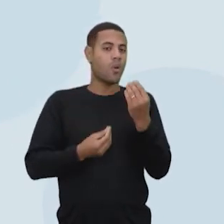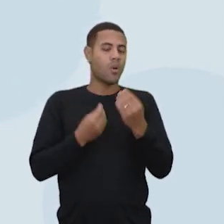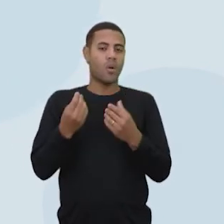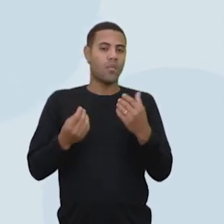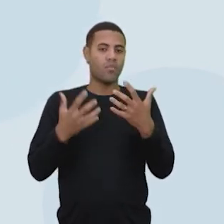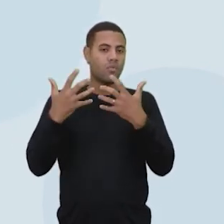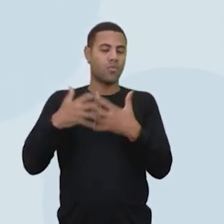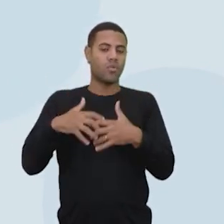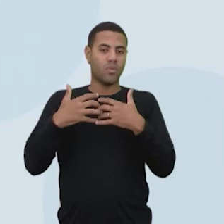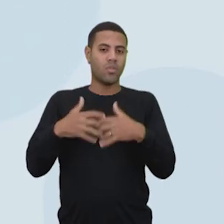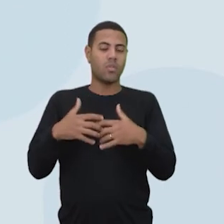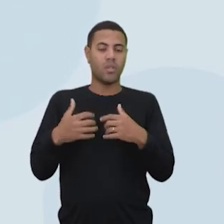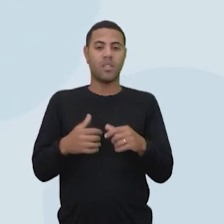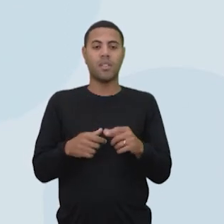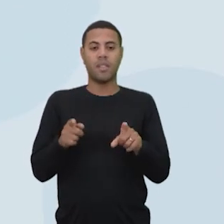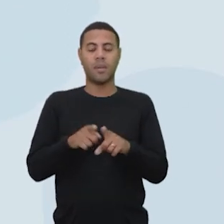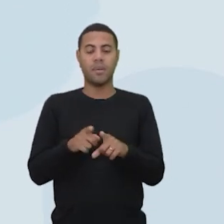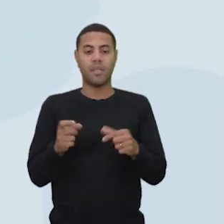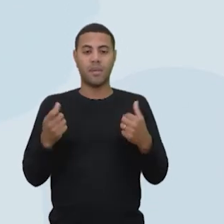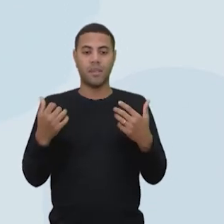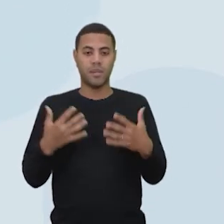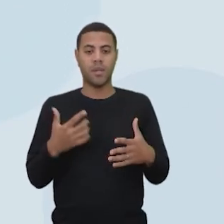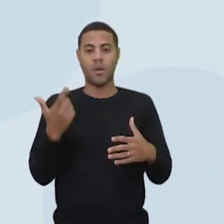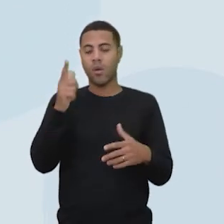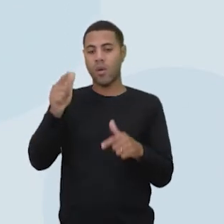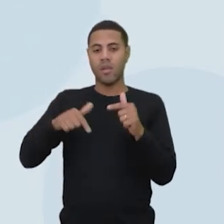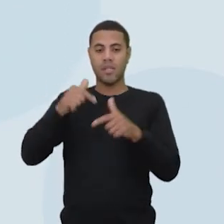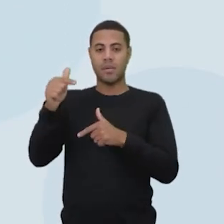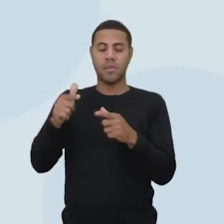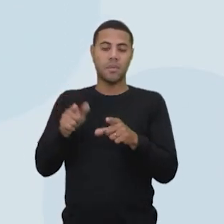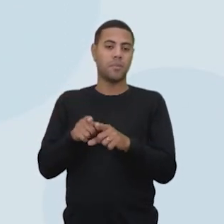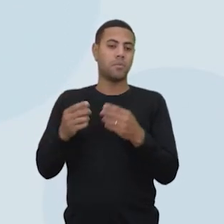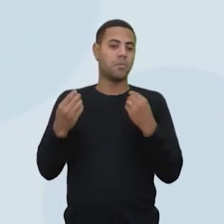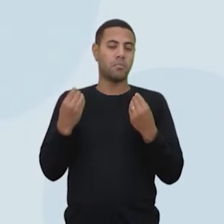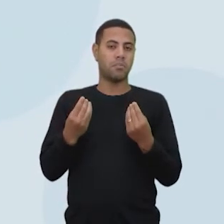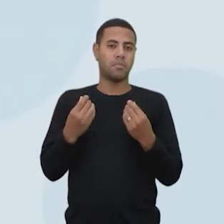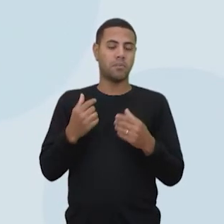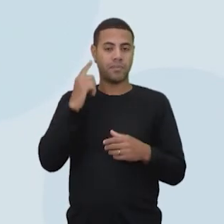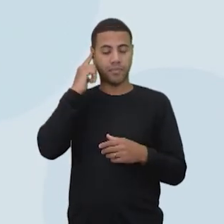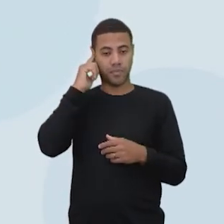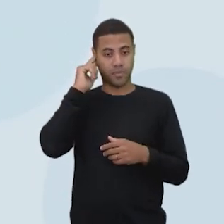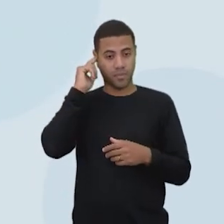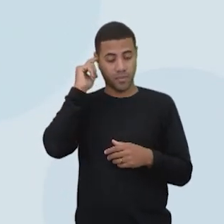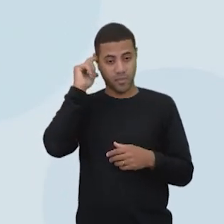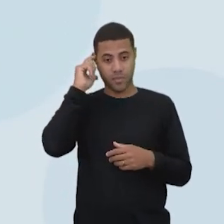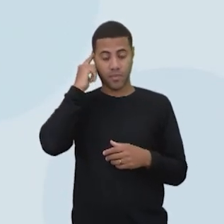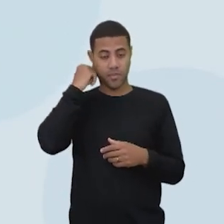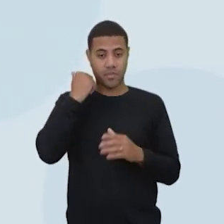esse caderno no laboratório ou em outro trabalho científico? Veremos aqui, ó.